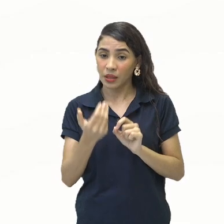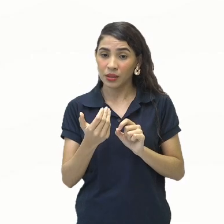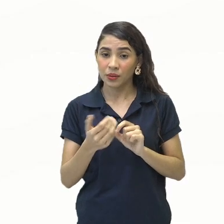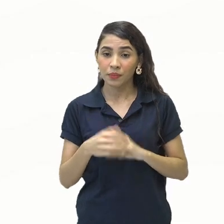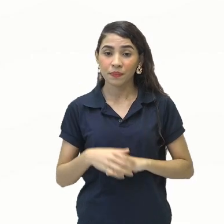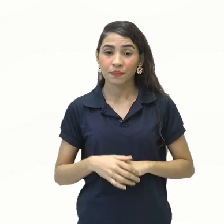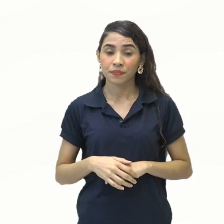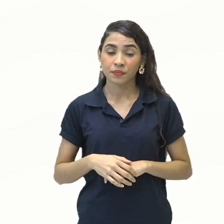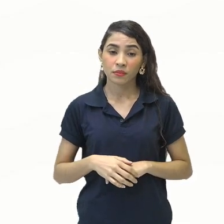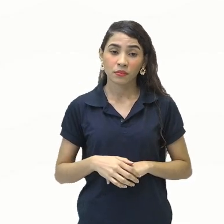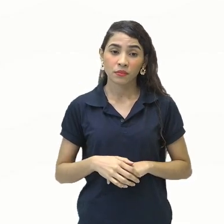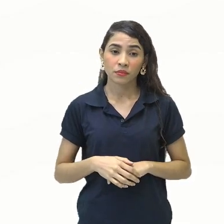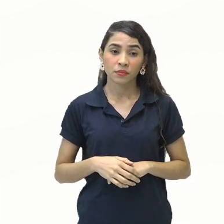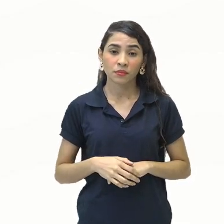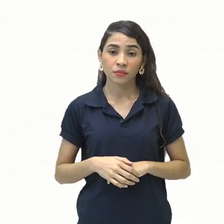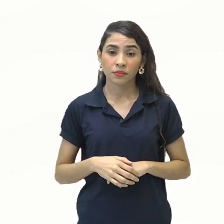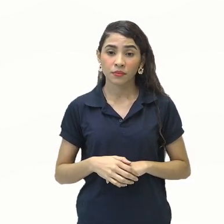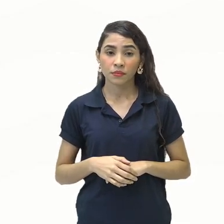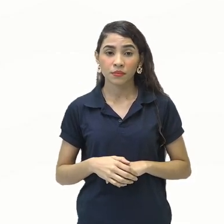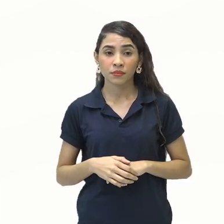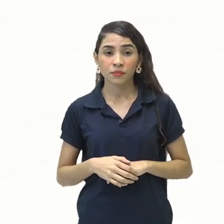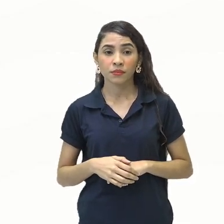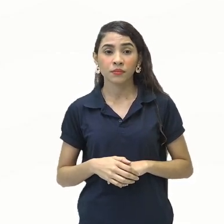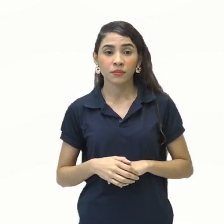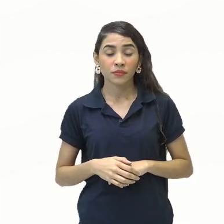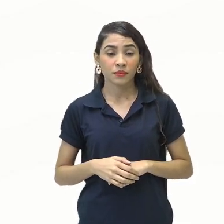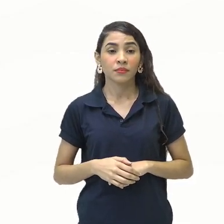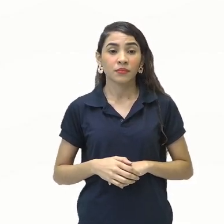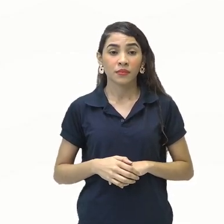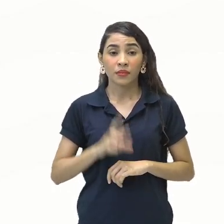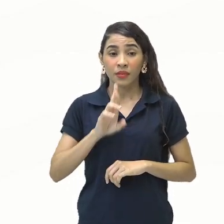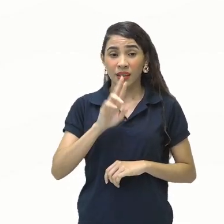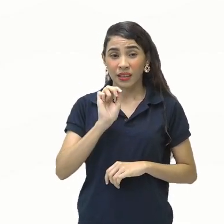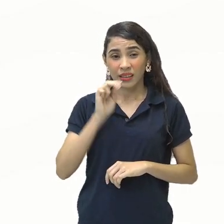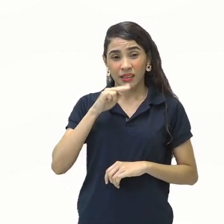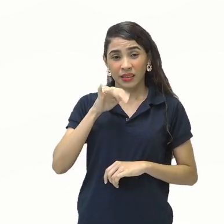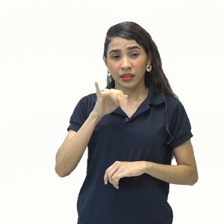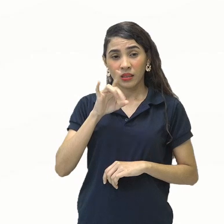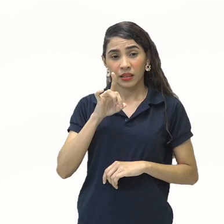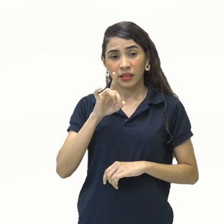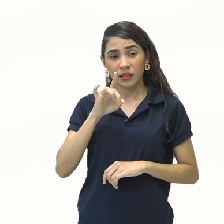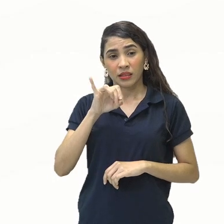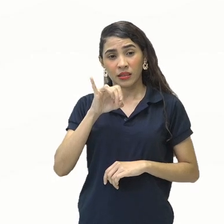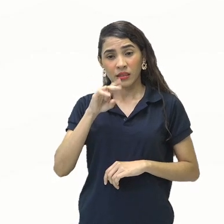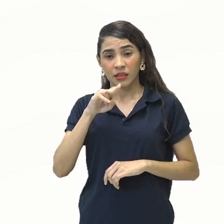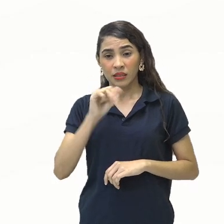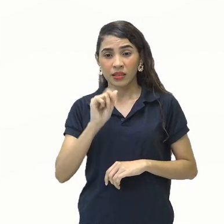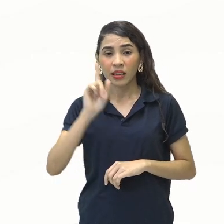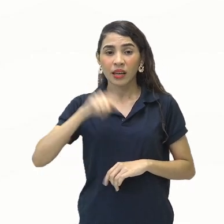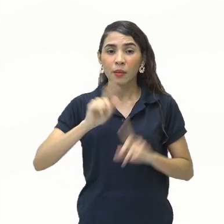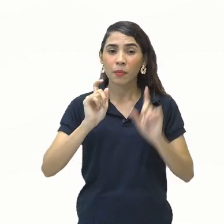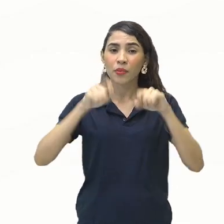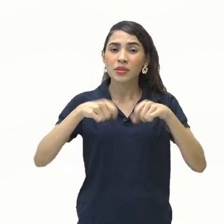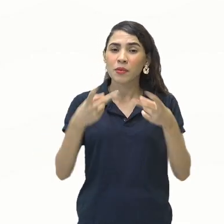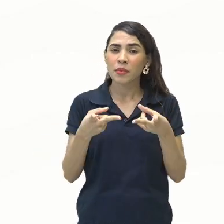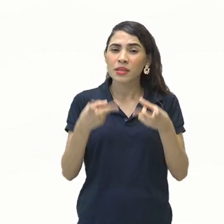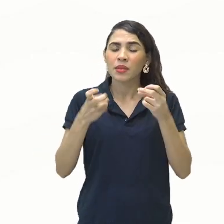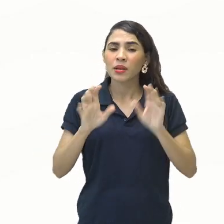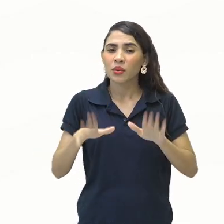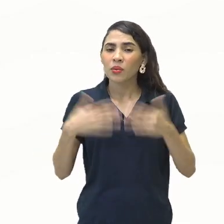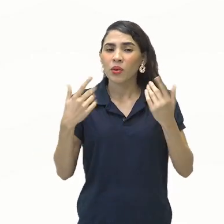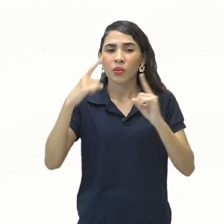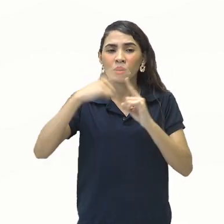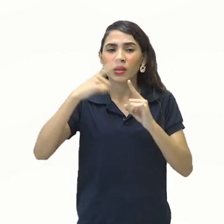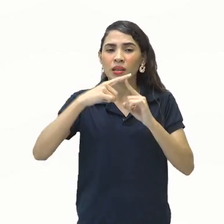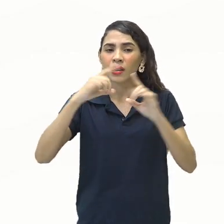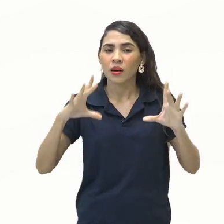pedindo. Então, nós temos aí, na ranitidina, é possível observar que tipos de